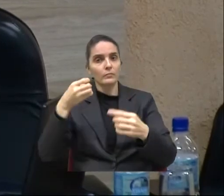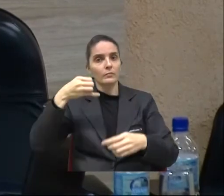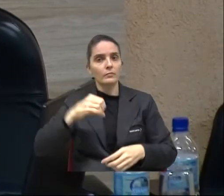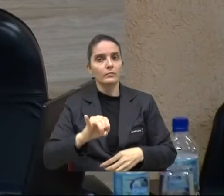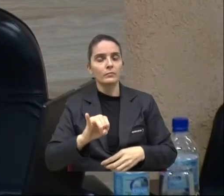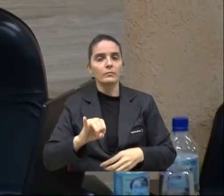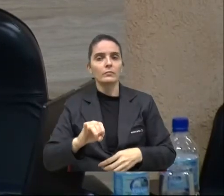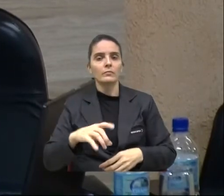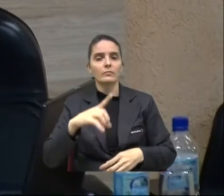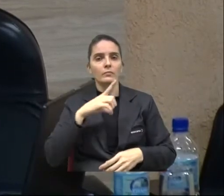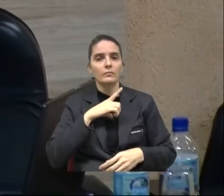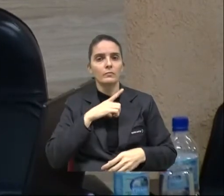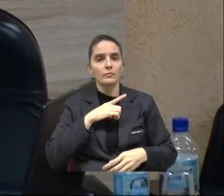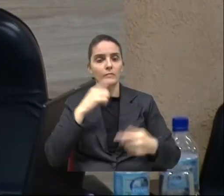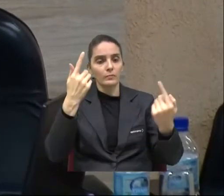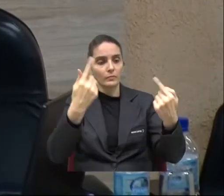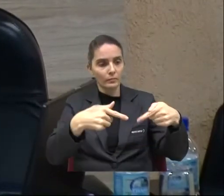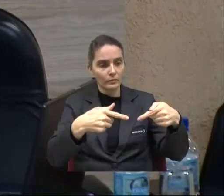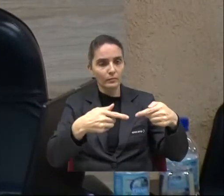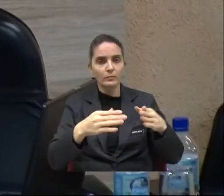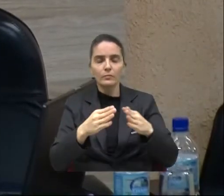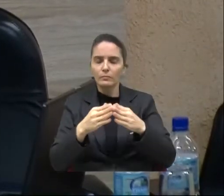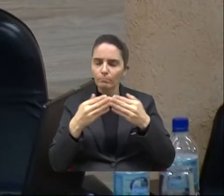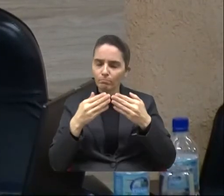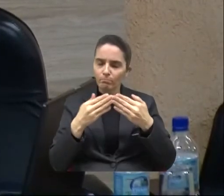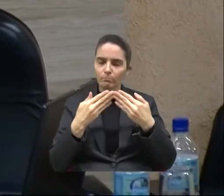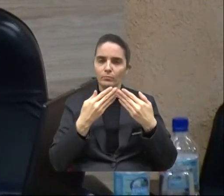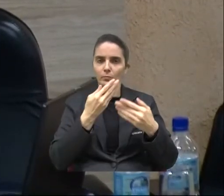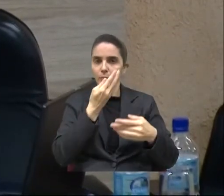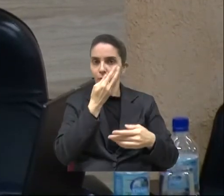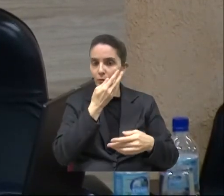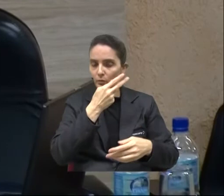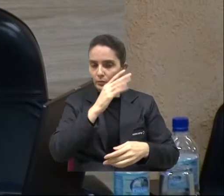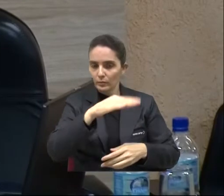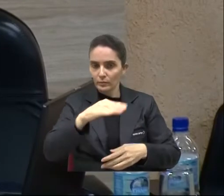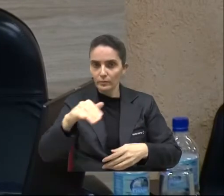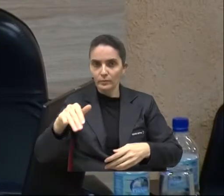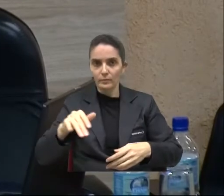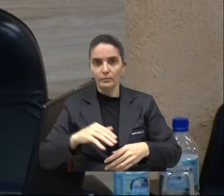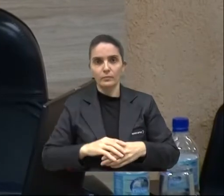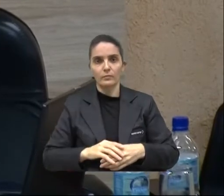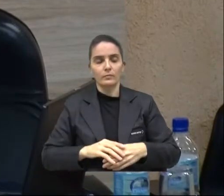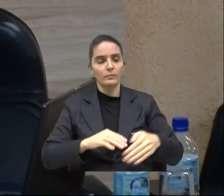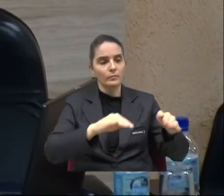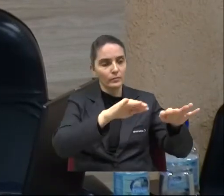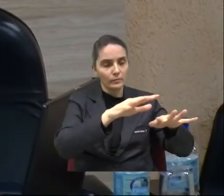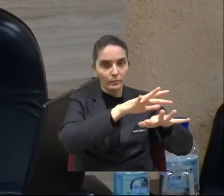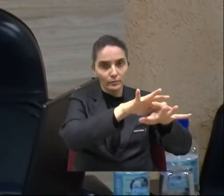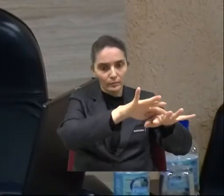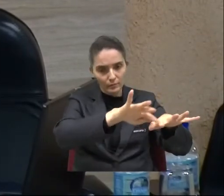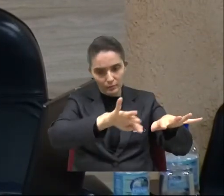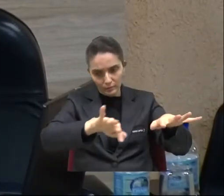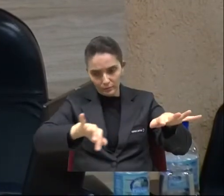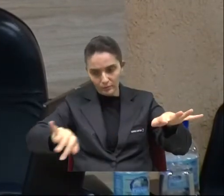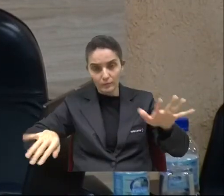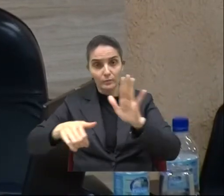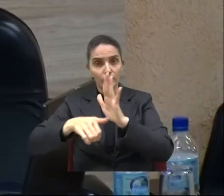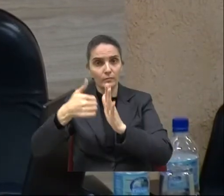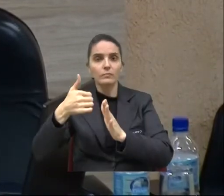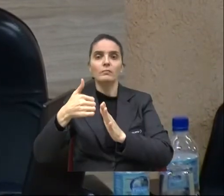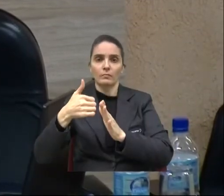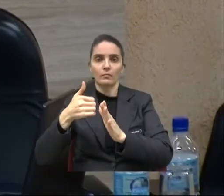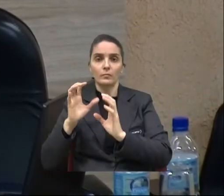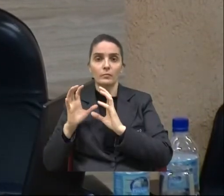ter resistência, que, por favor, as entidades que cuidam de crianças, que zelam pelo bem-estar